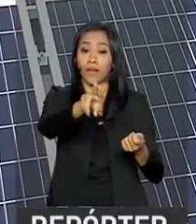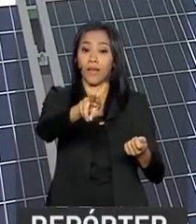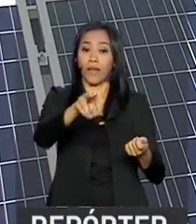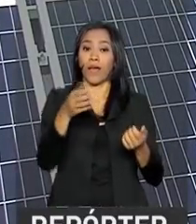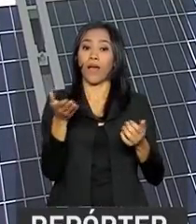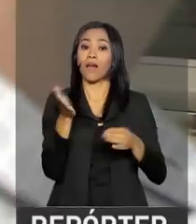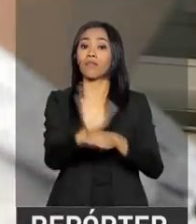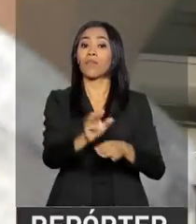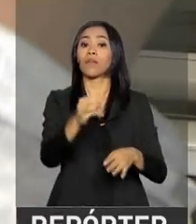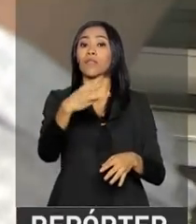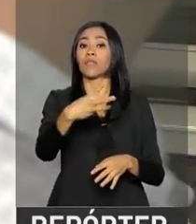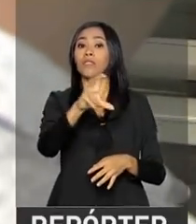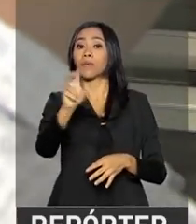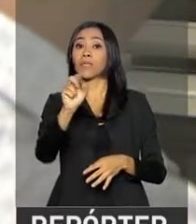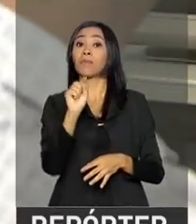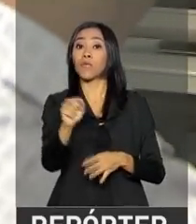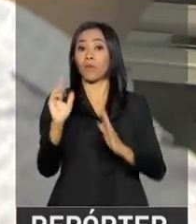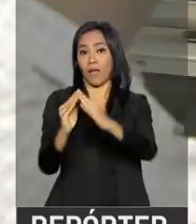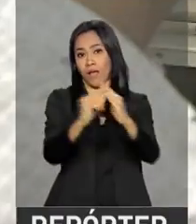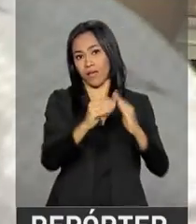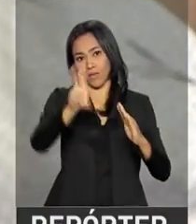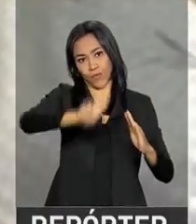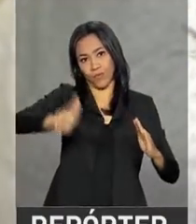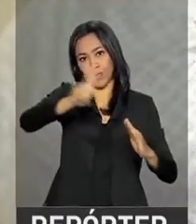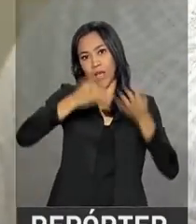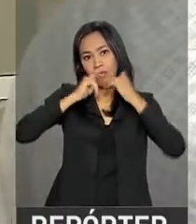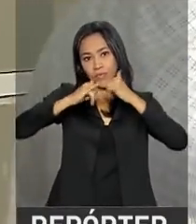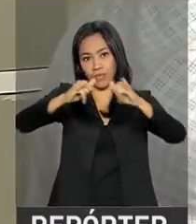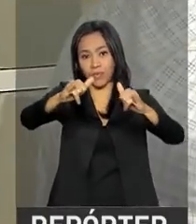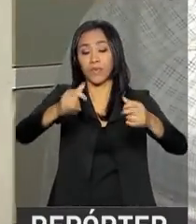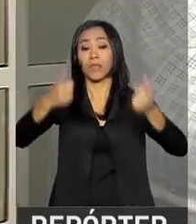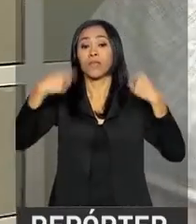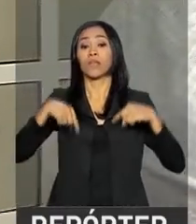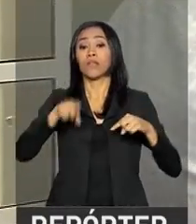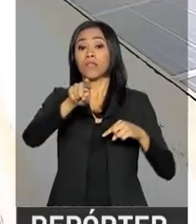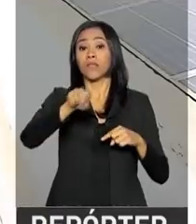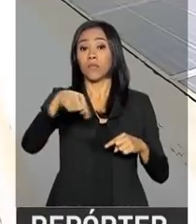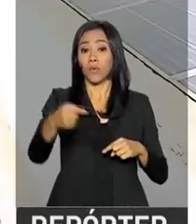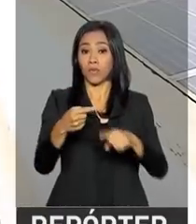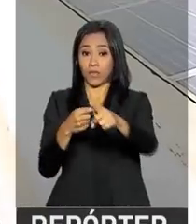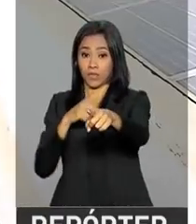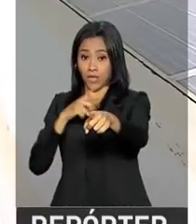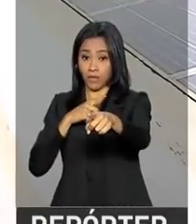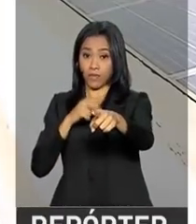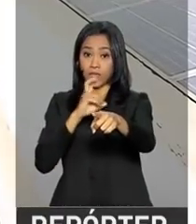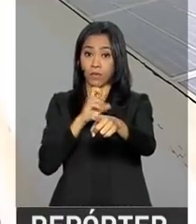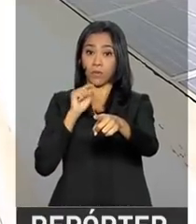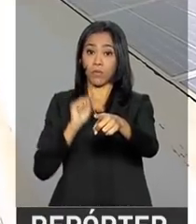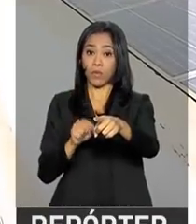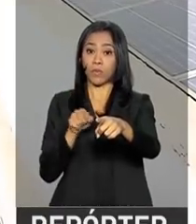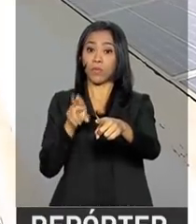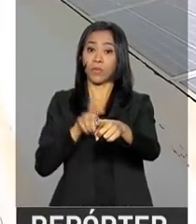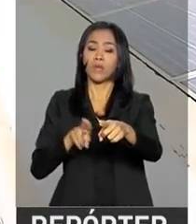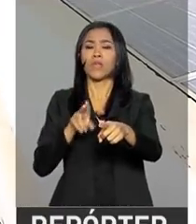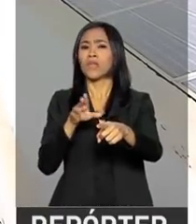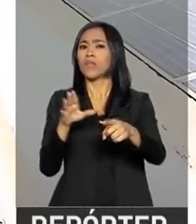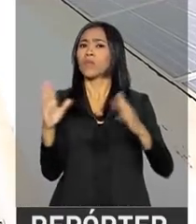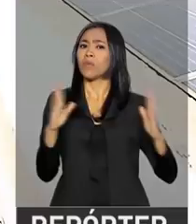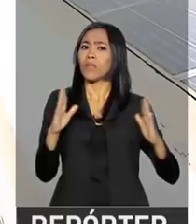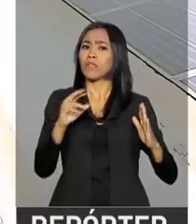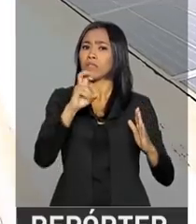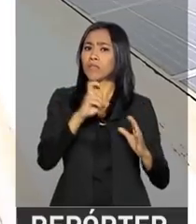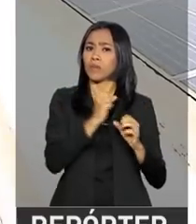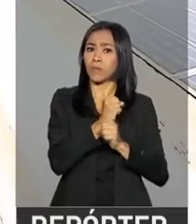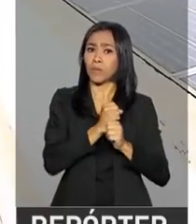casos em 2017 foram feitas quase cinco mil novas ligações a instalação geralmente se paga em cinco anos e